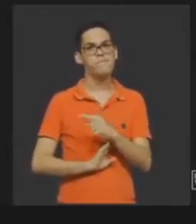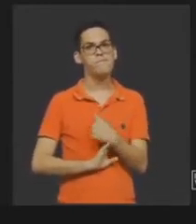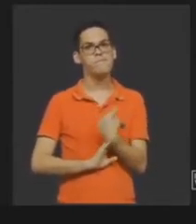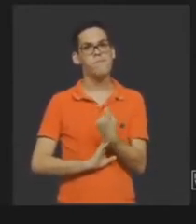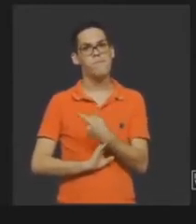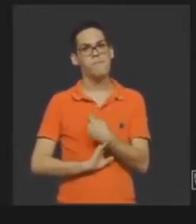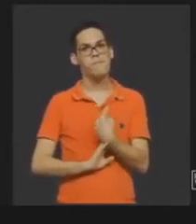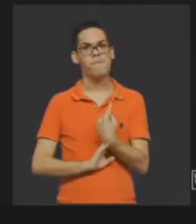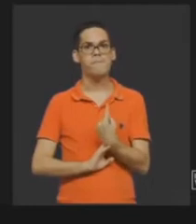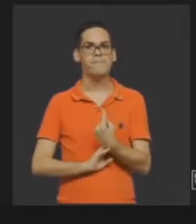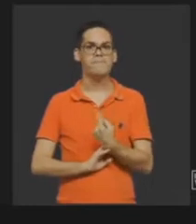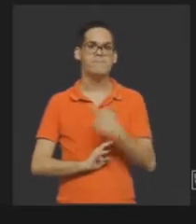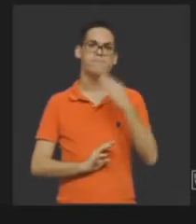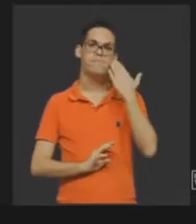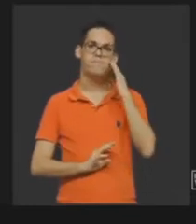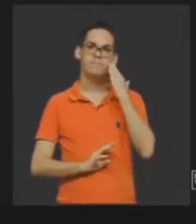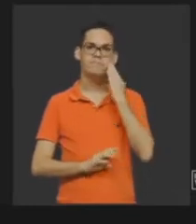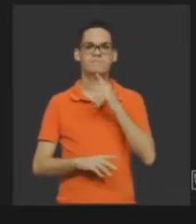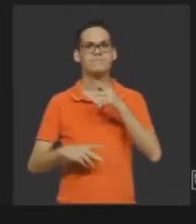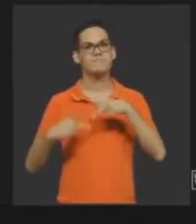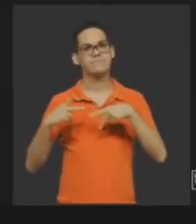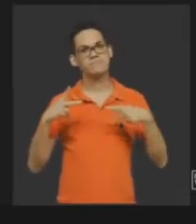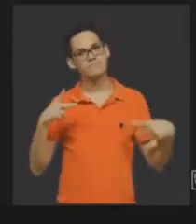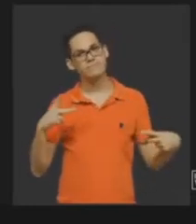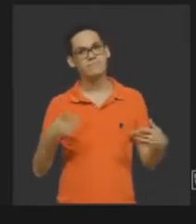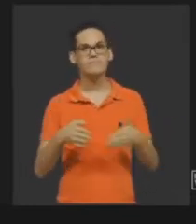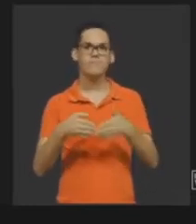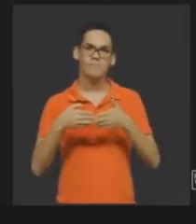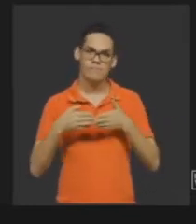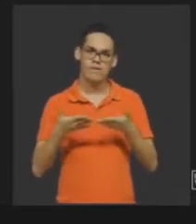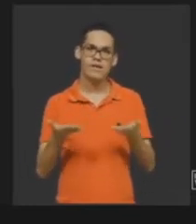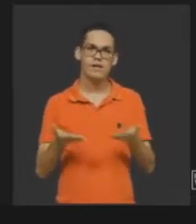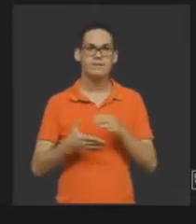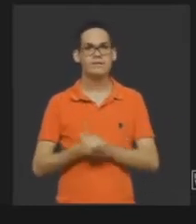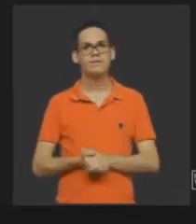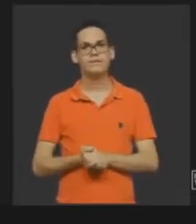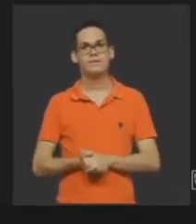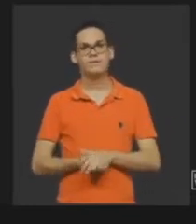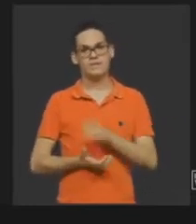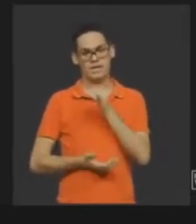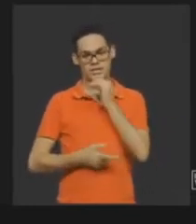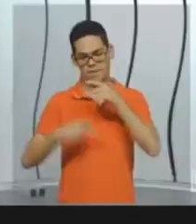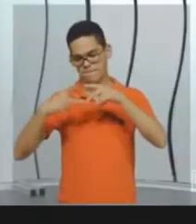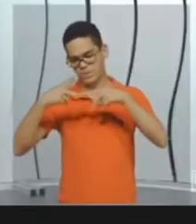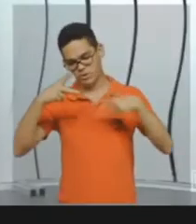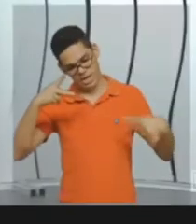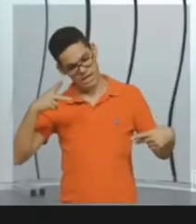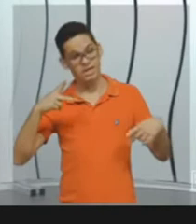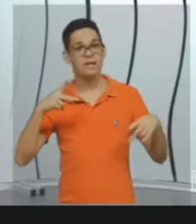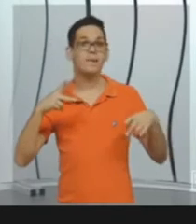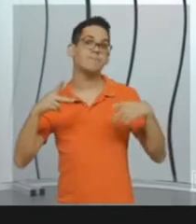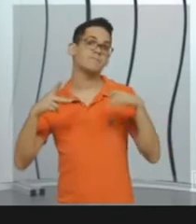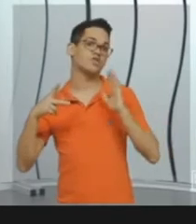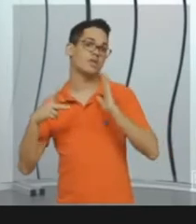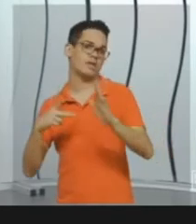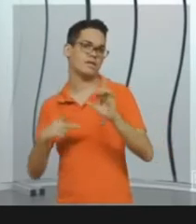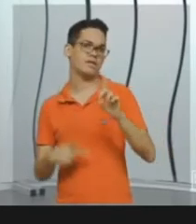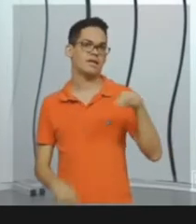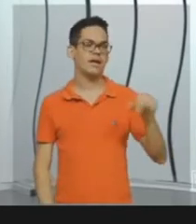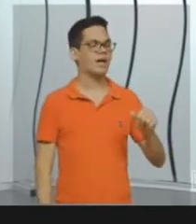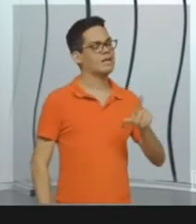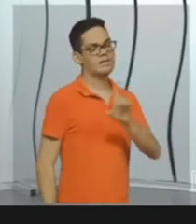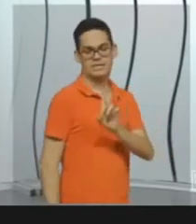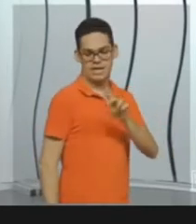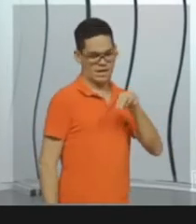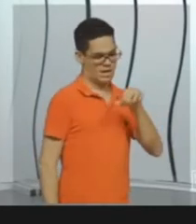proteína. Daí a importância do RNA. Você não faz proteína direto do DNA. Ah, eu tenho DNA aqui, o